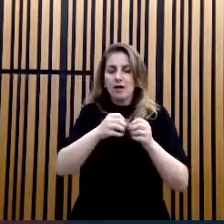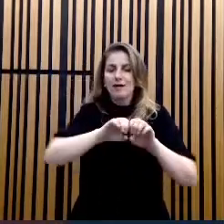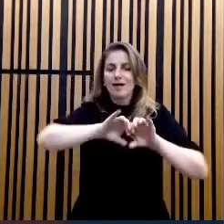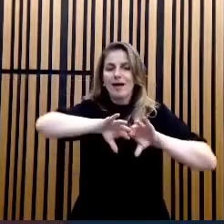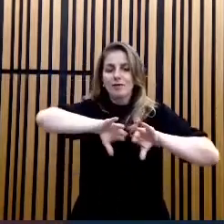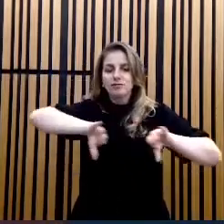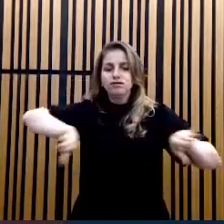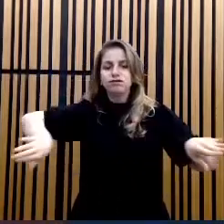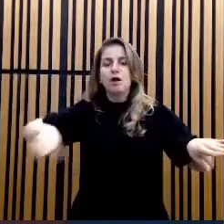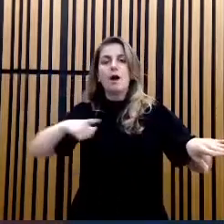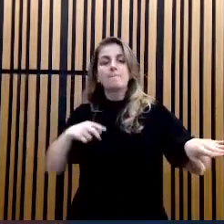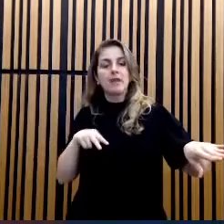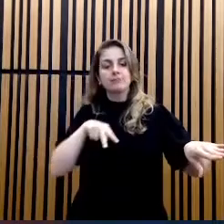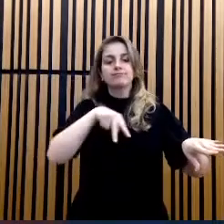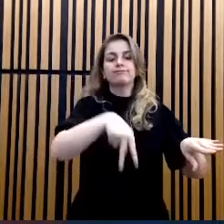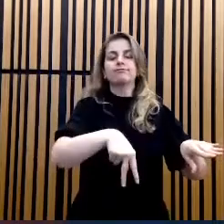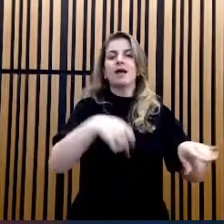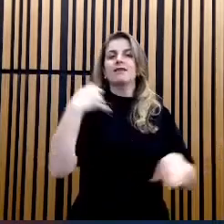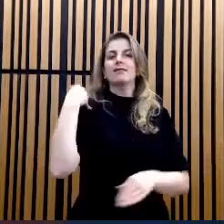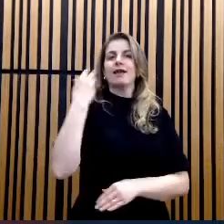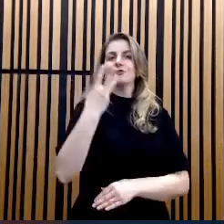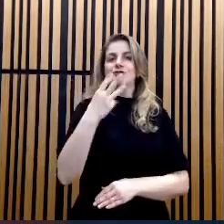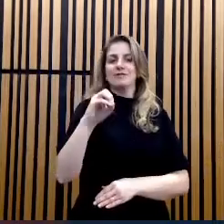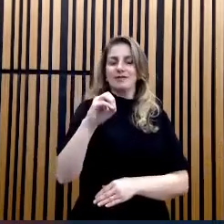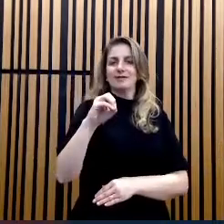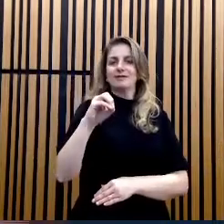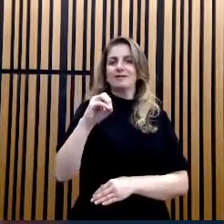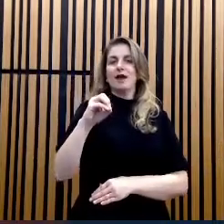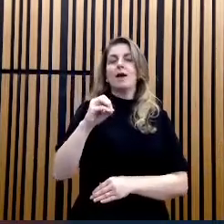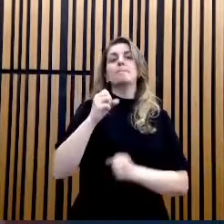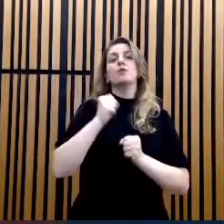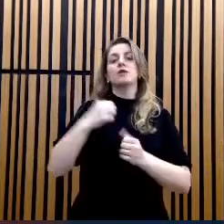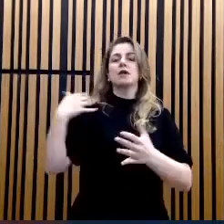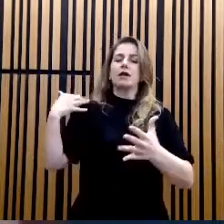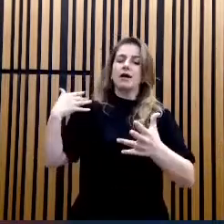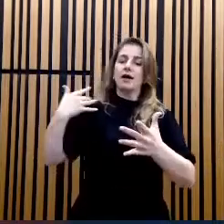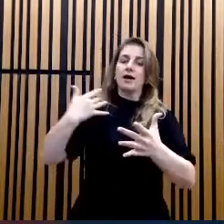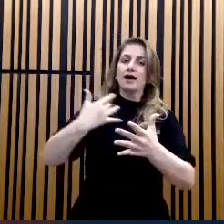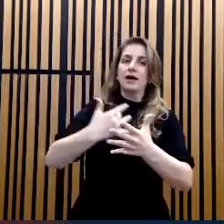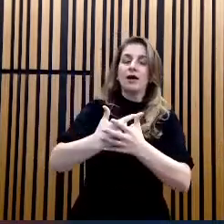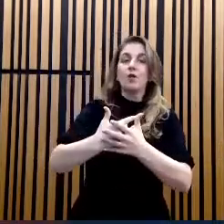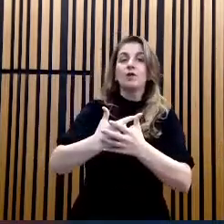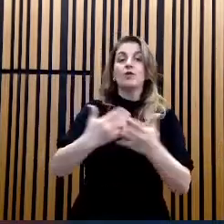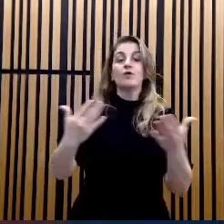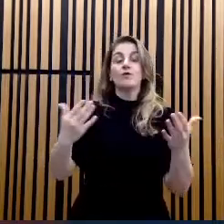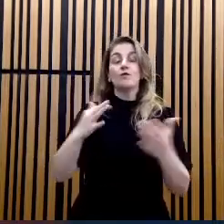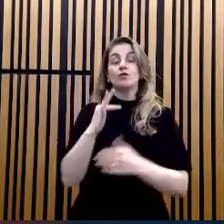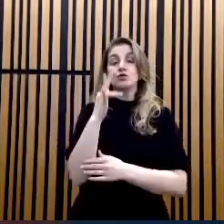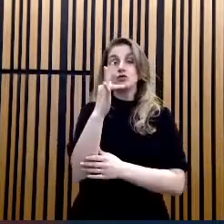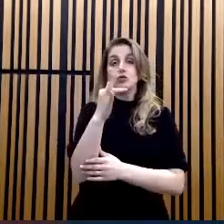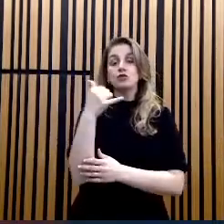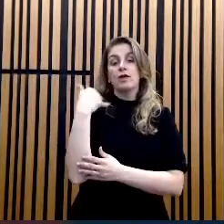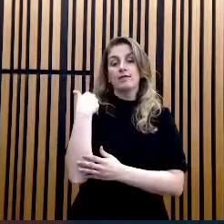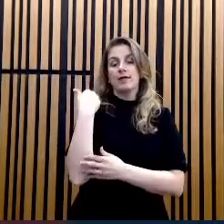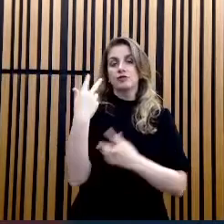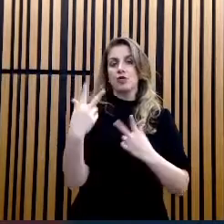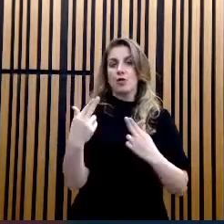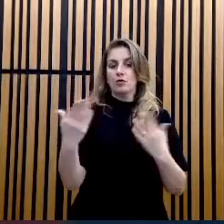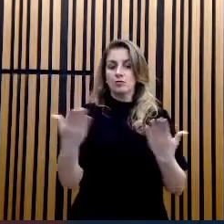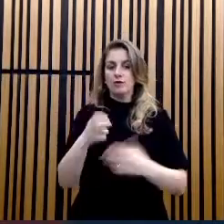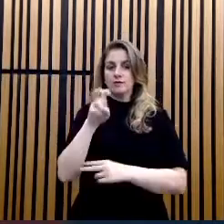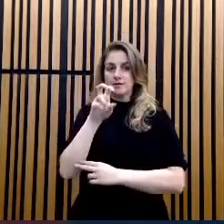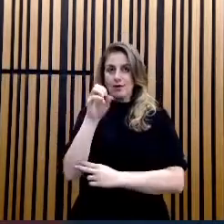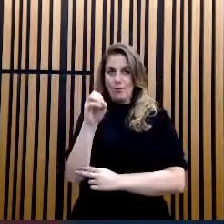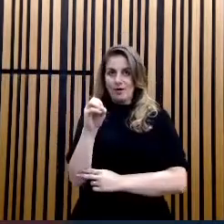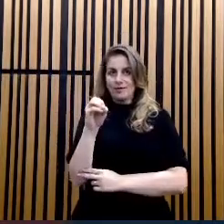livre para as meninas de 30 anos, 30, 35 anos, para quando elas chegarem aos